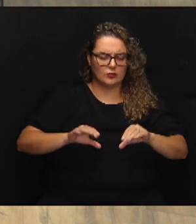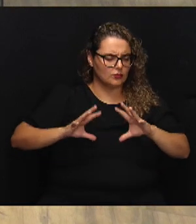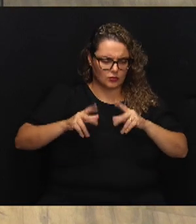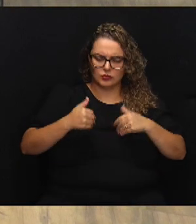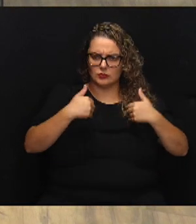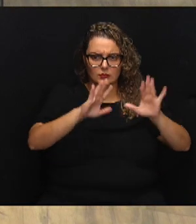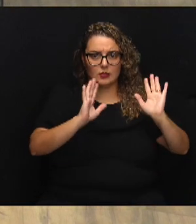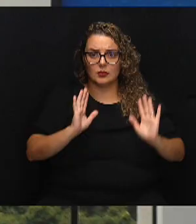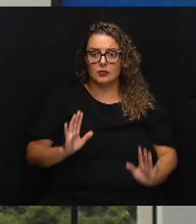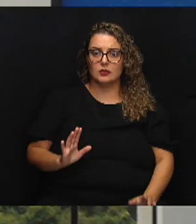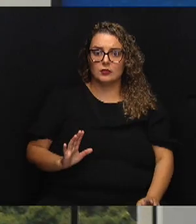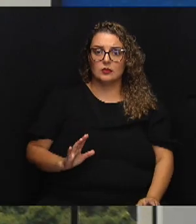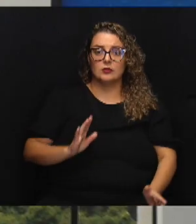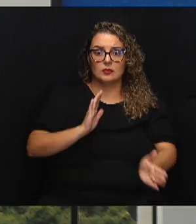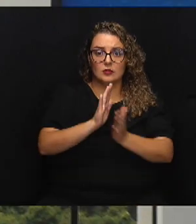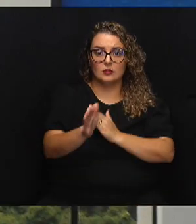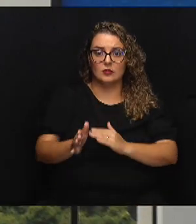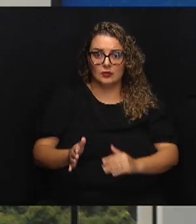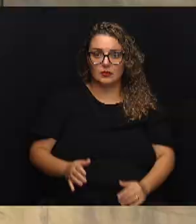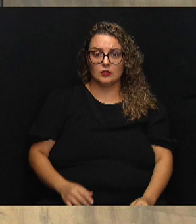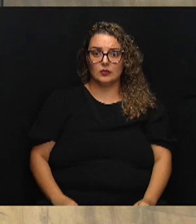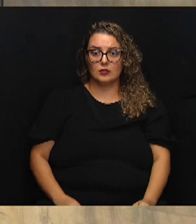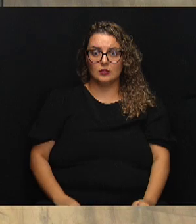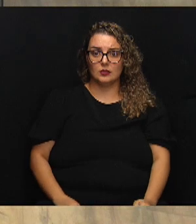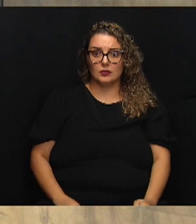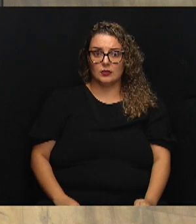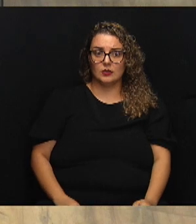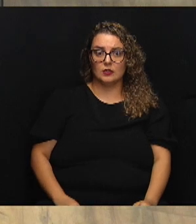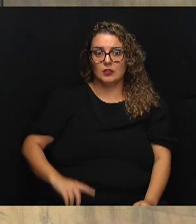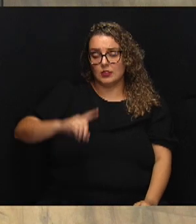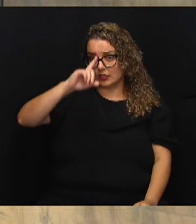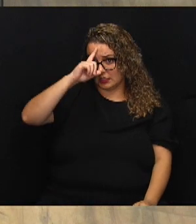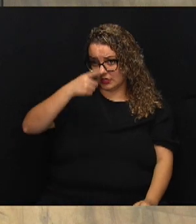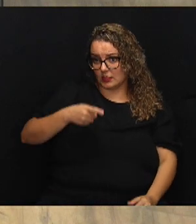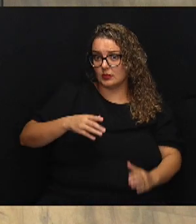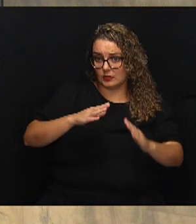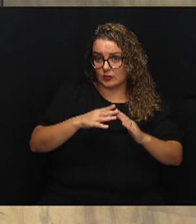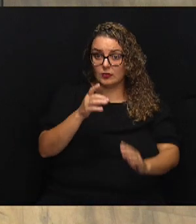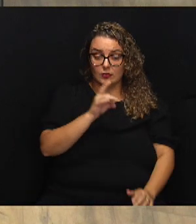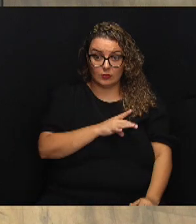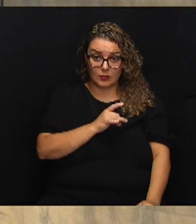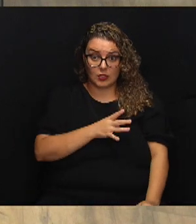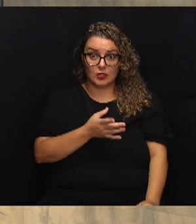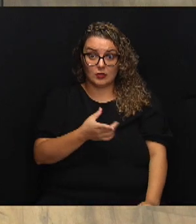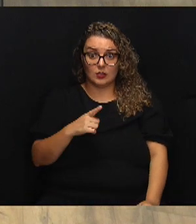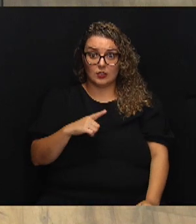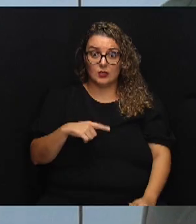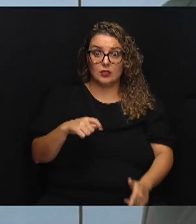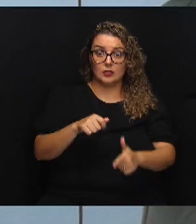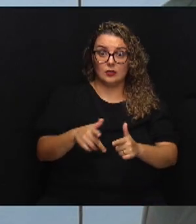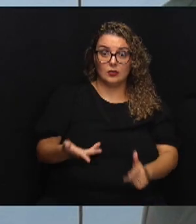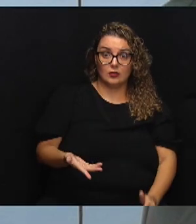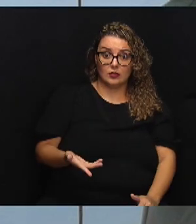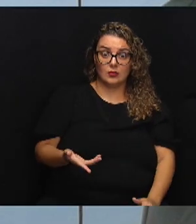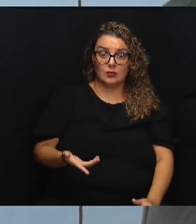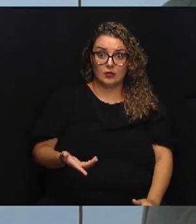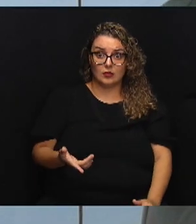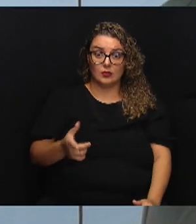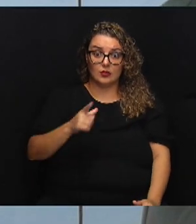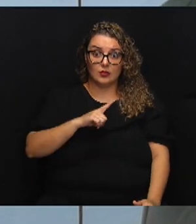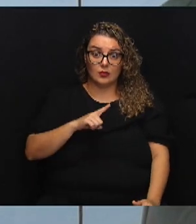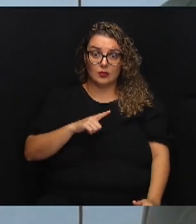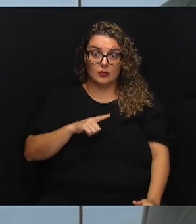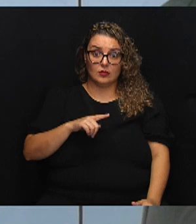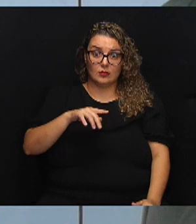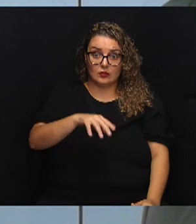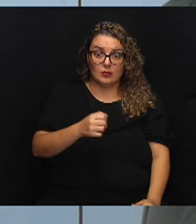trás. Nossa. Foi embora, teve que sair correndo de lá. E a proprietária, com medo, que tinha alugado, ela falou, eu tenho medo de ir lá pegar o